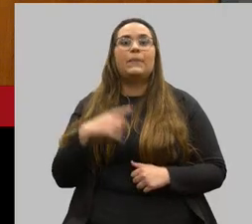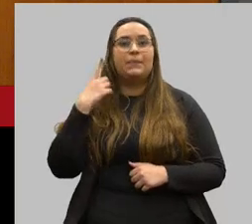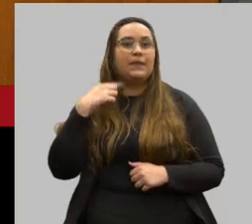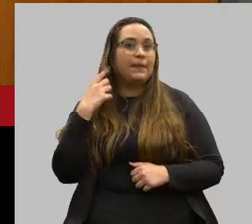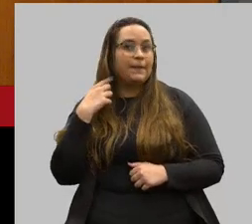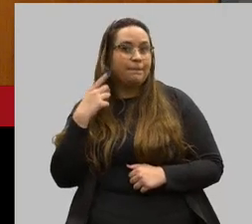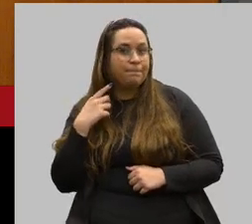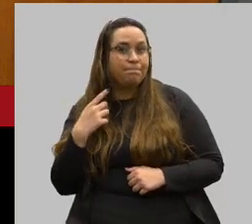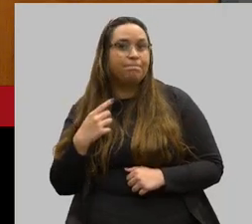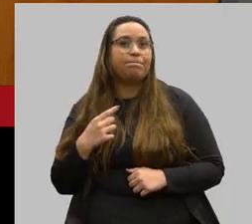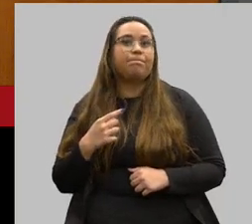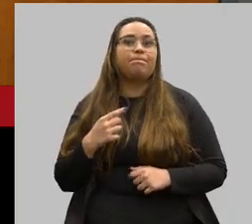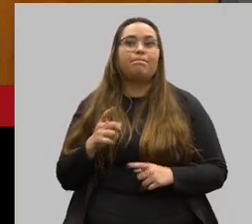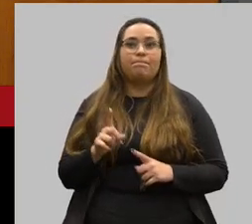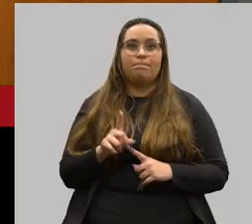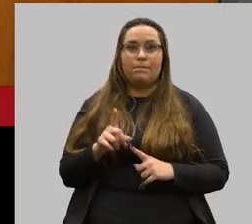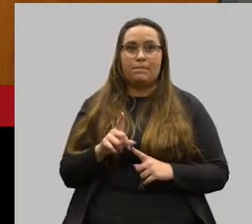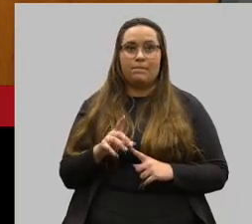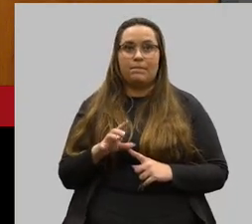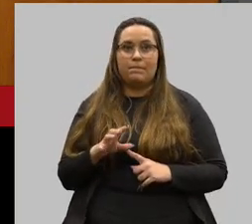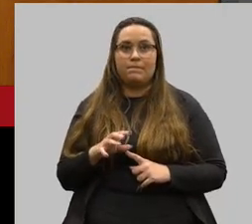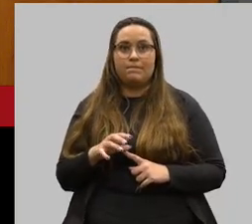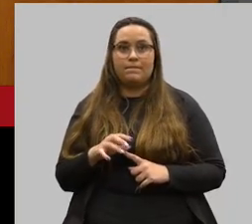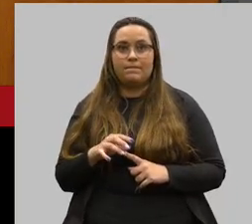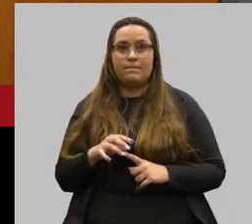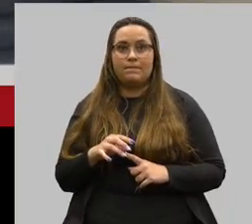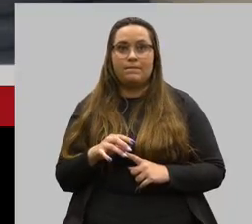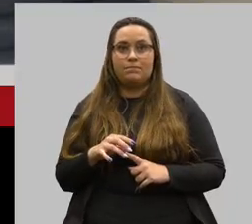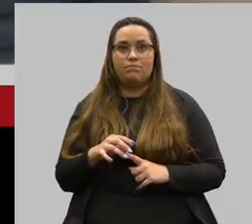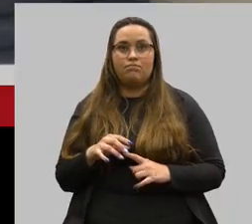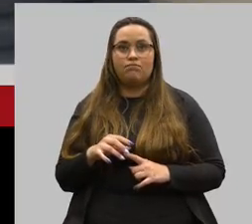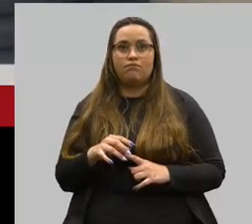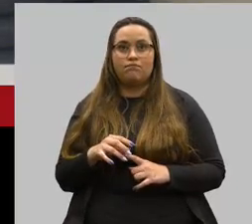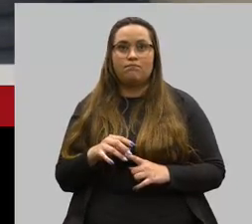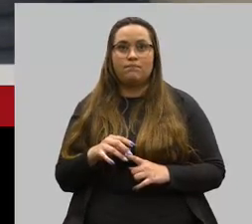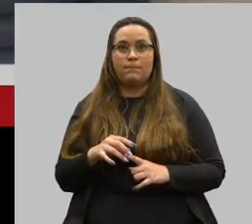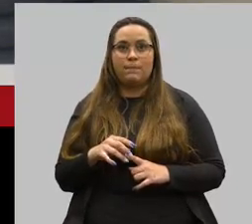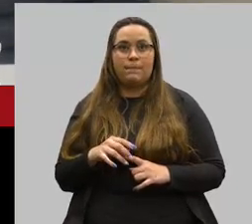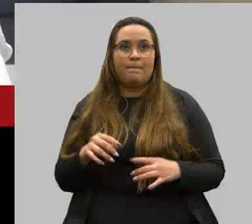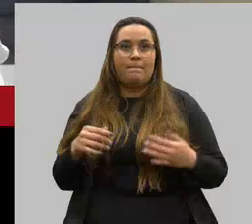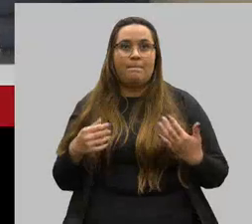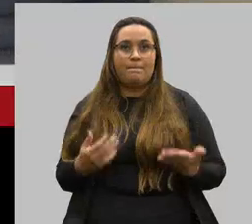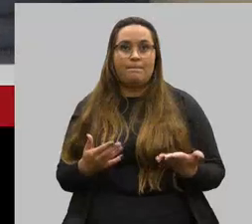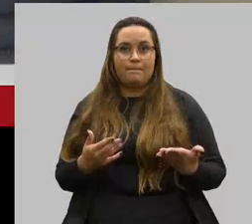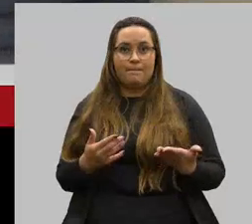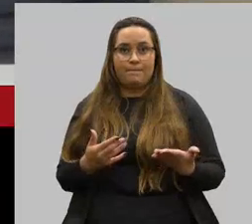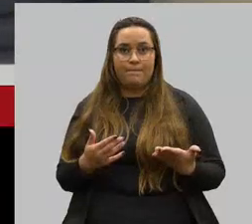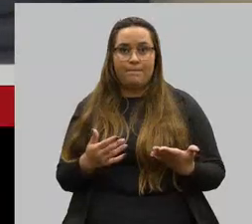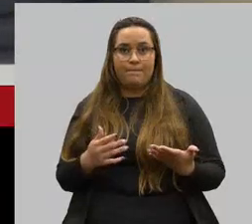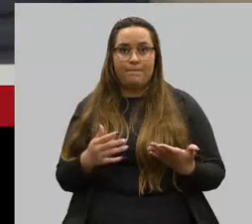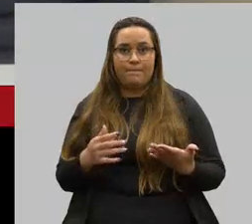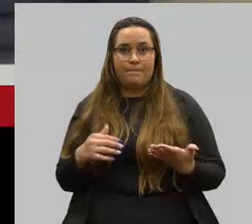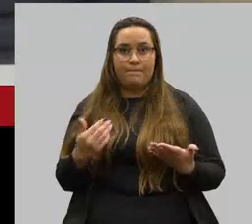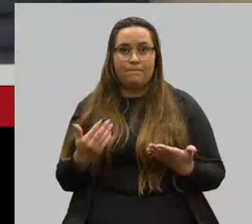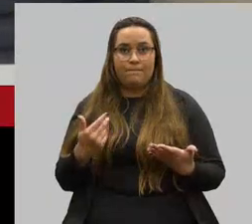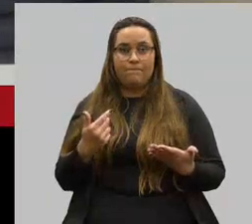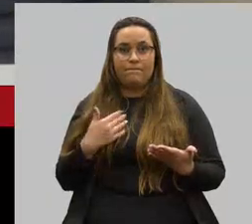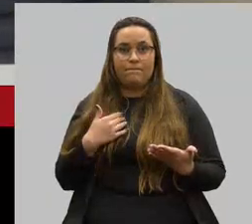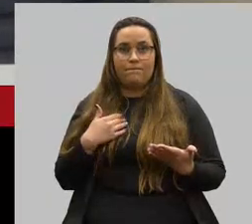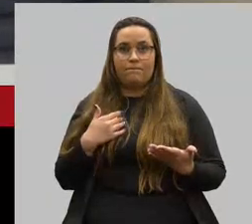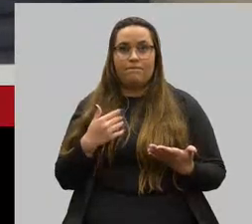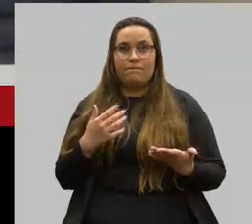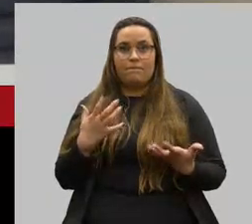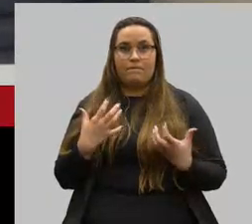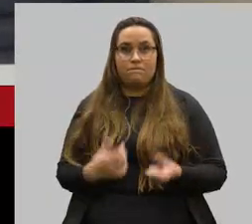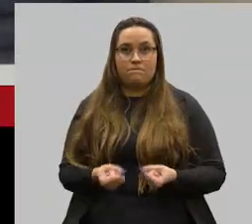Beatriz João galhães cumprimentar Deputado zela viola eh por eh quando eu assumi a chefia da polícia das